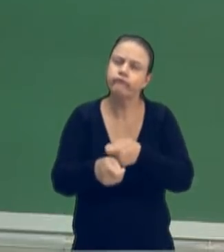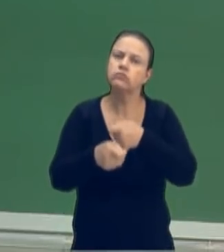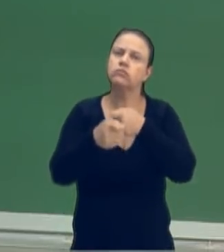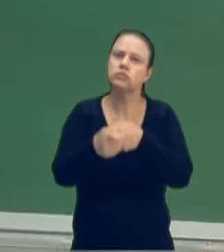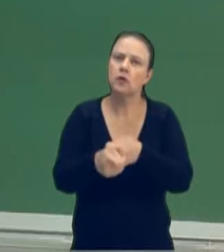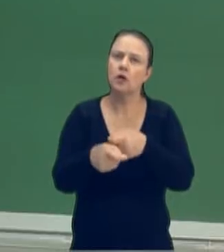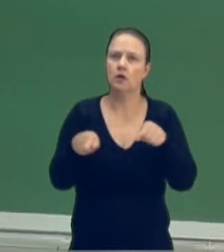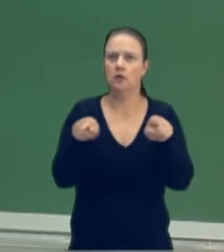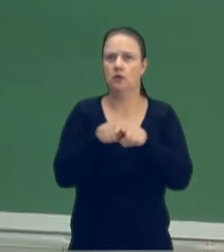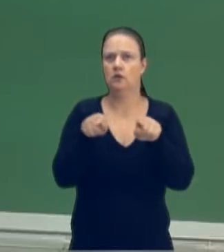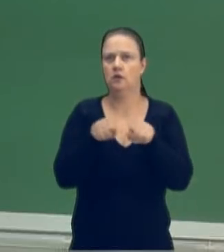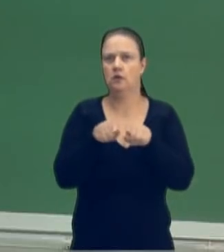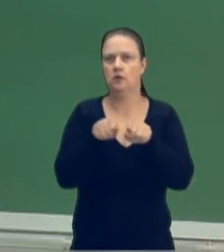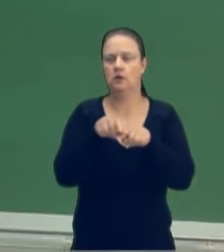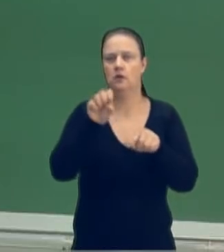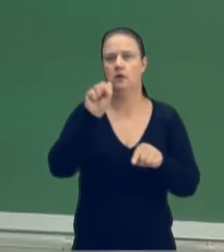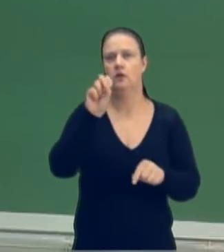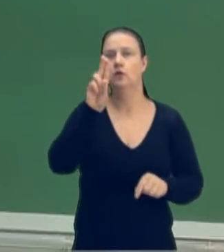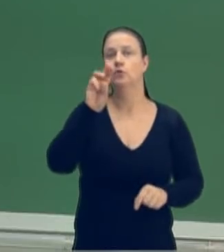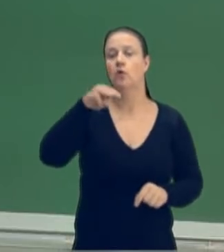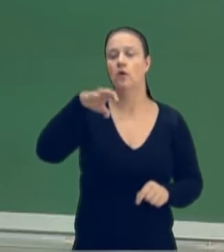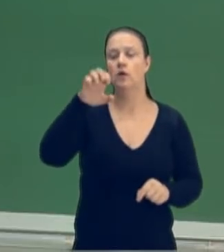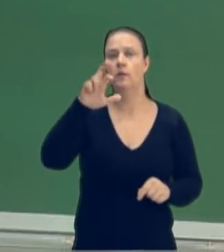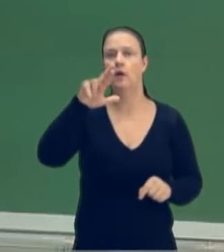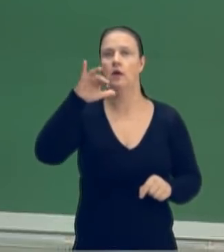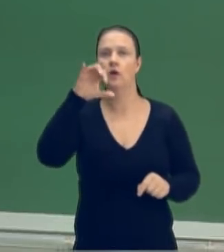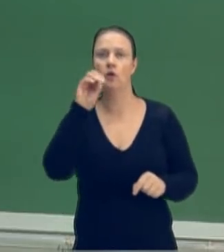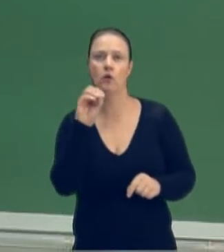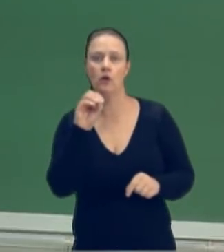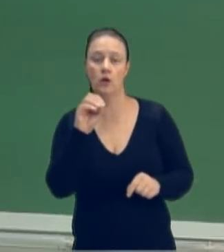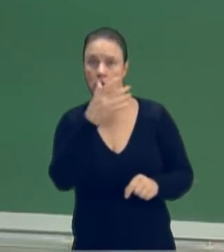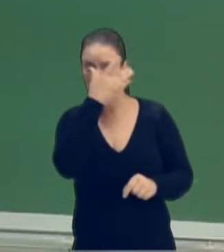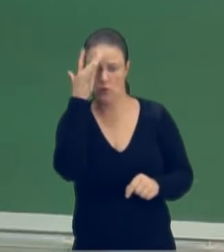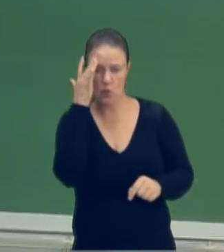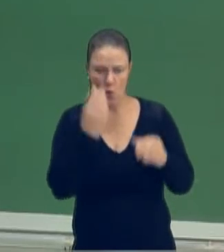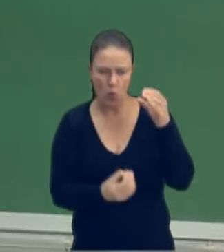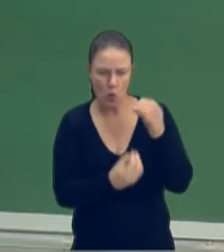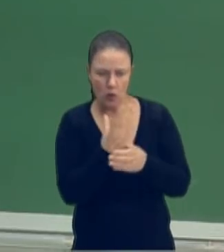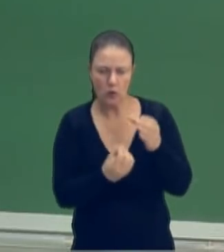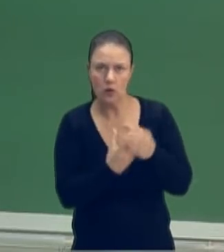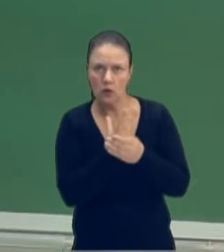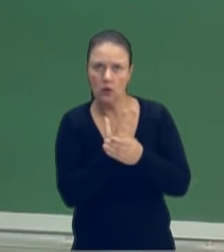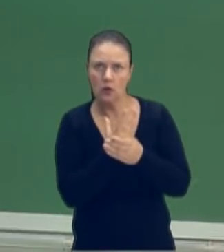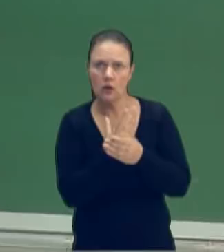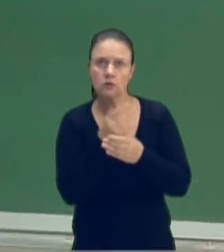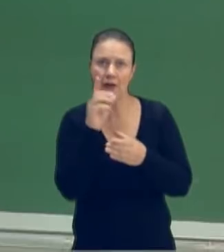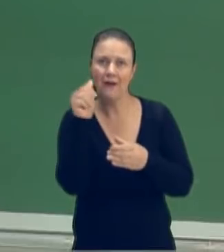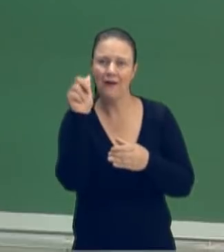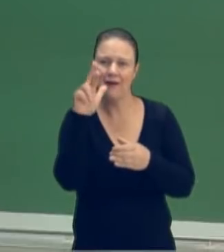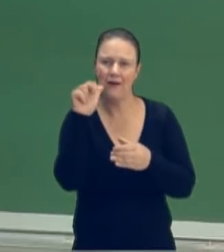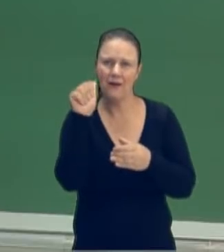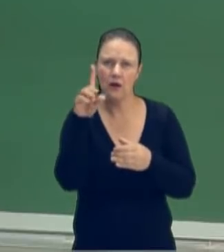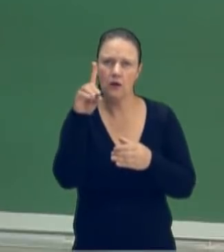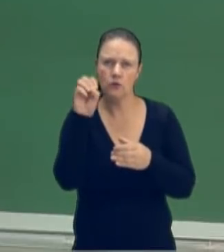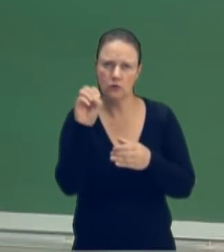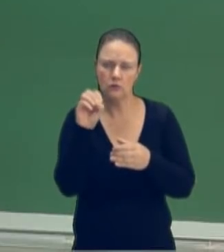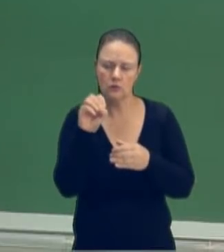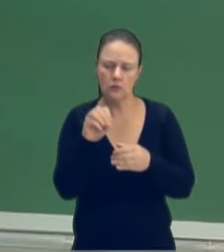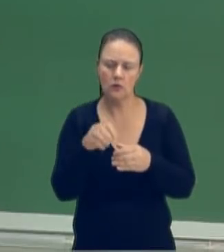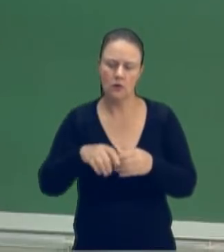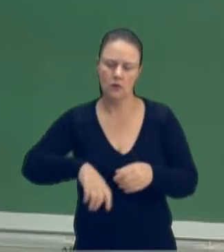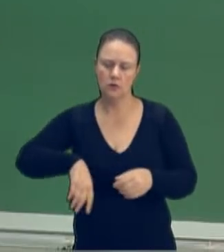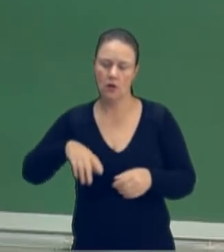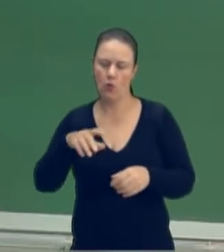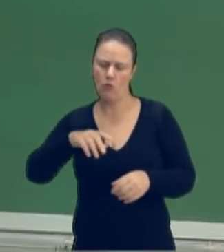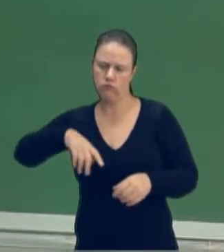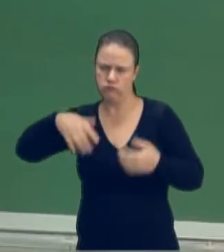alguns, inclusive, colocam como sumérios, na verdade, os inventores do arado. Aqui nós temos, então, um egípcio, um camponês, uma espécie de um